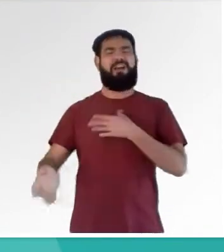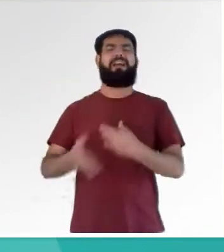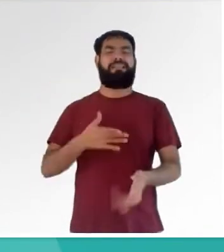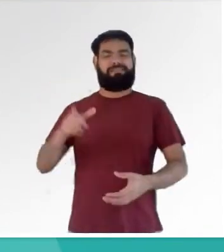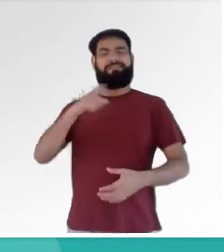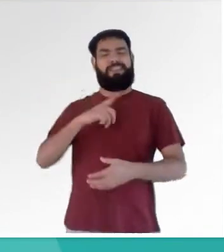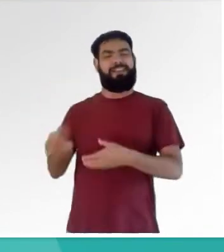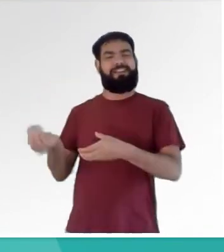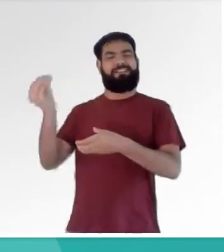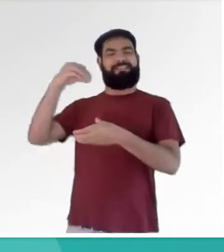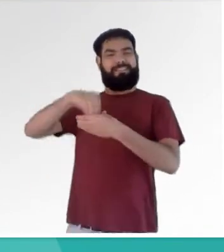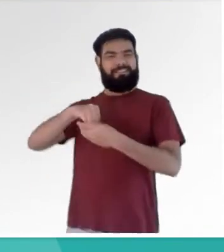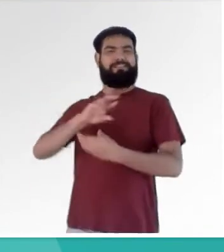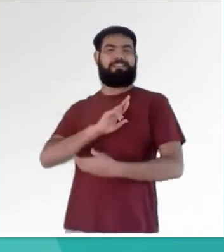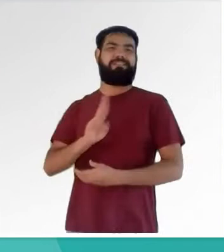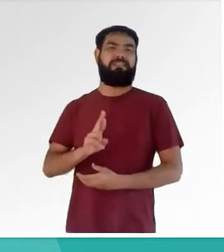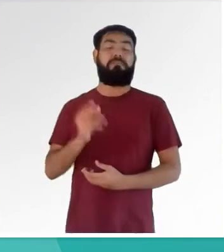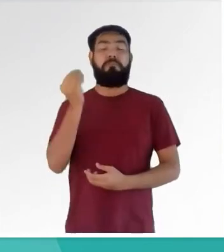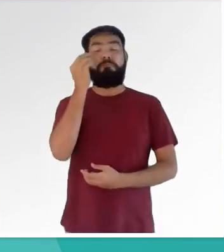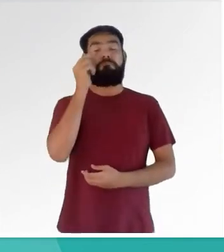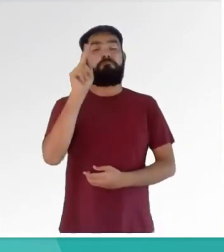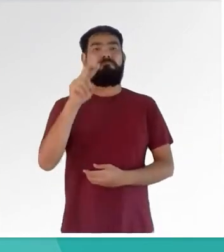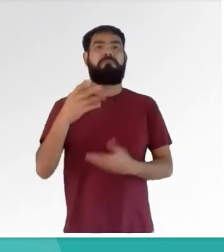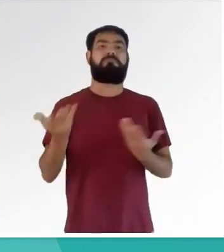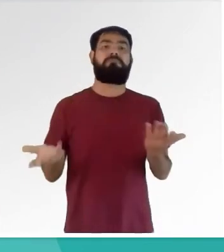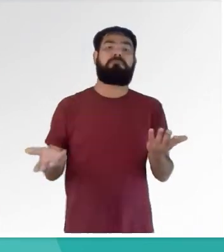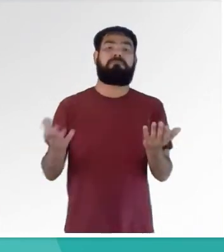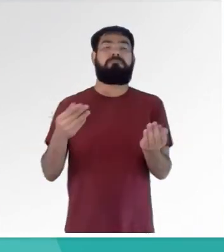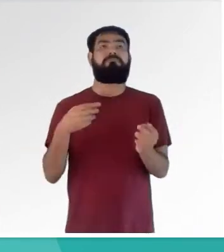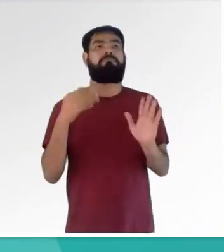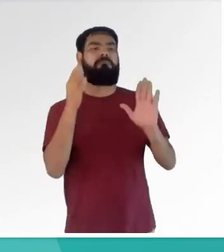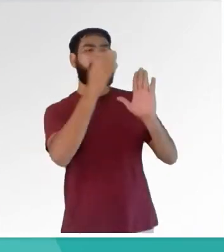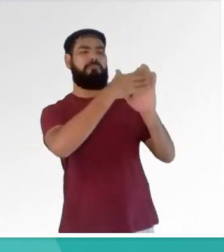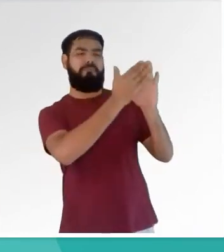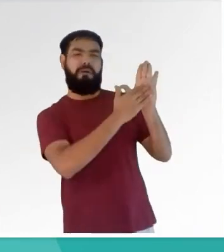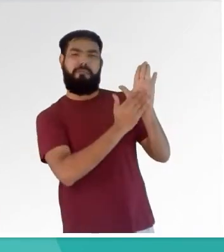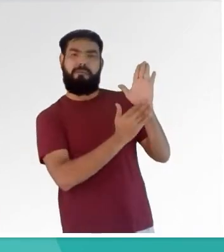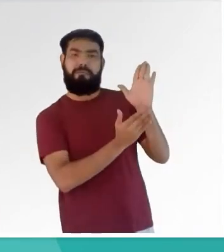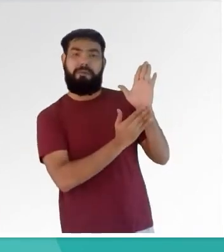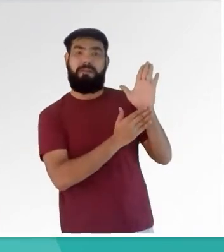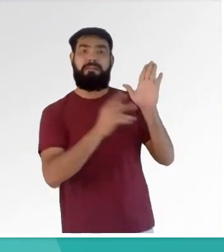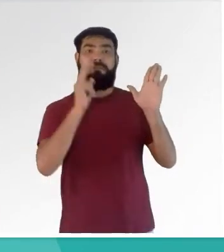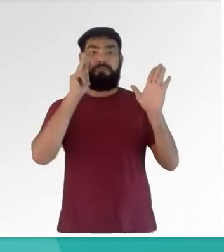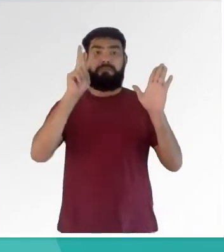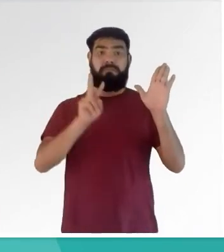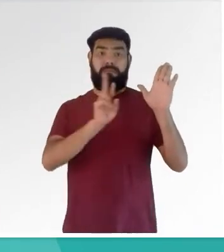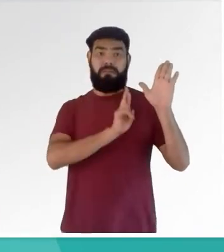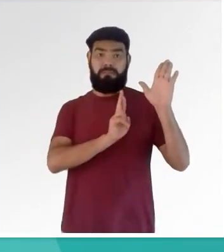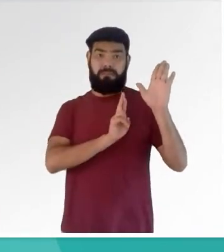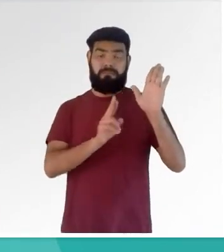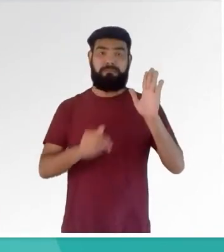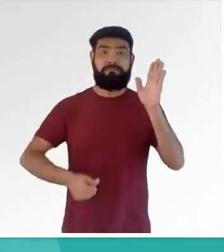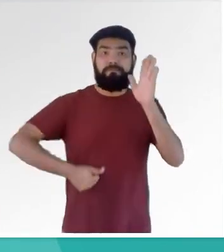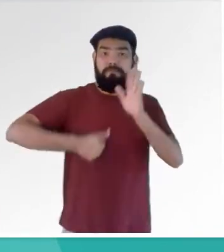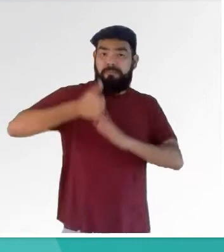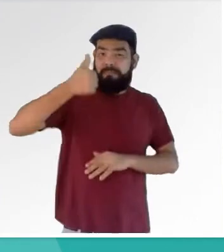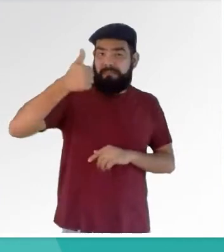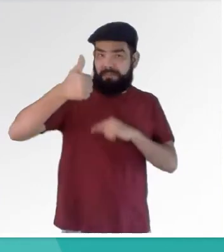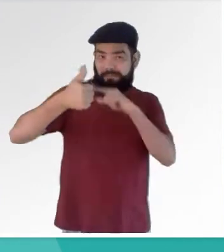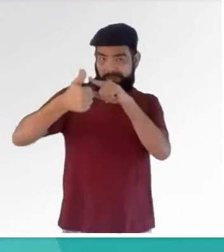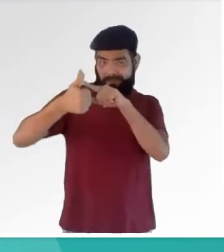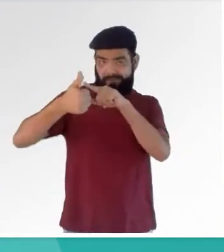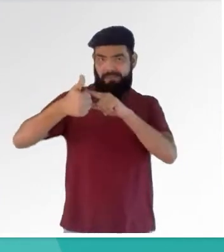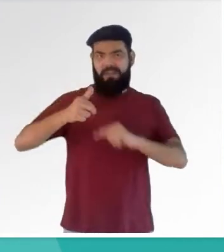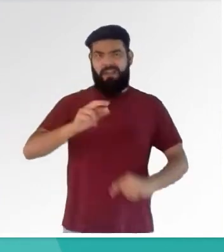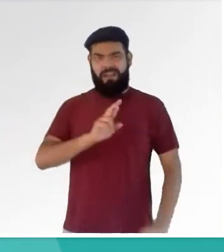aí alguns pontos, né, sobre isso. Primeiro, a religião, ela está ligada com a